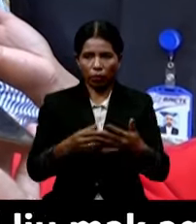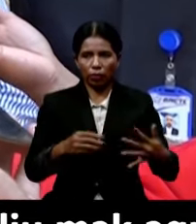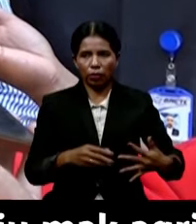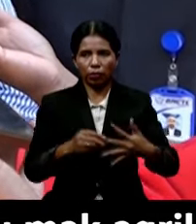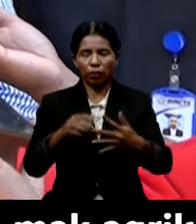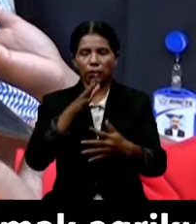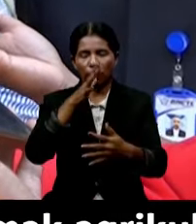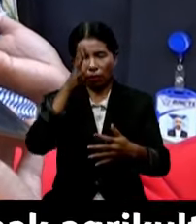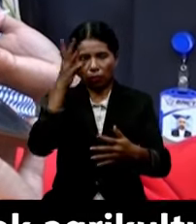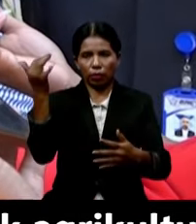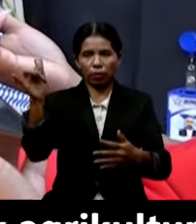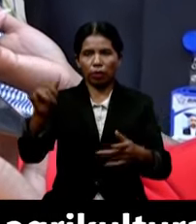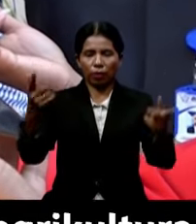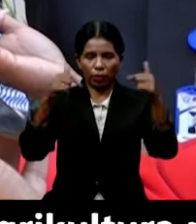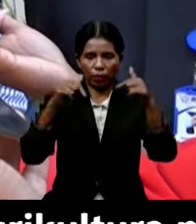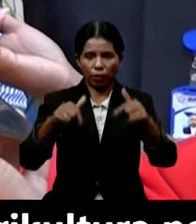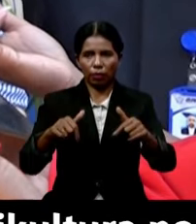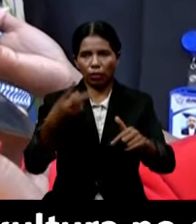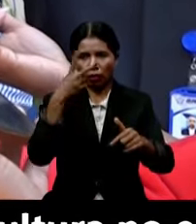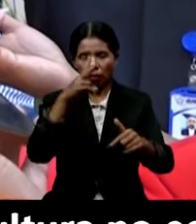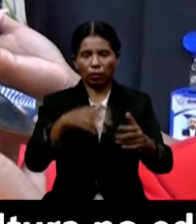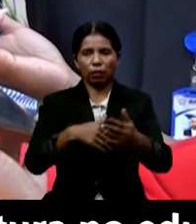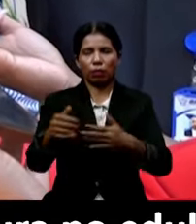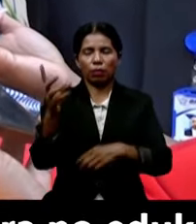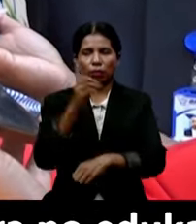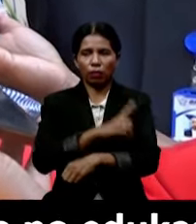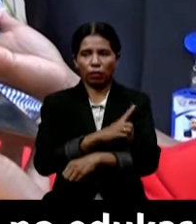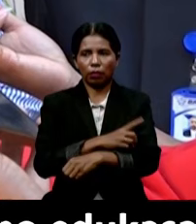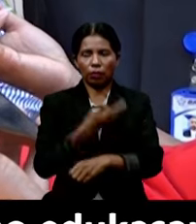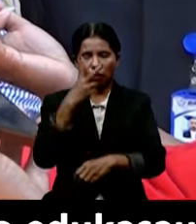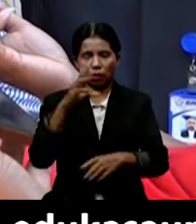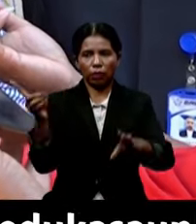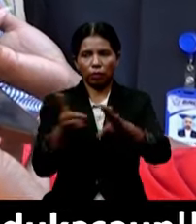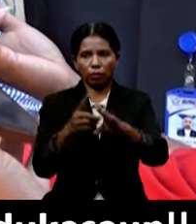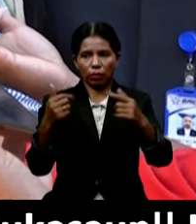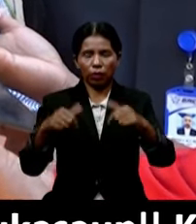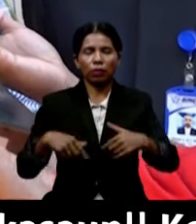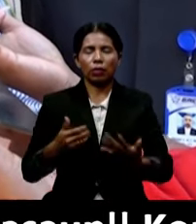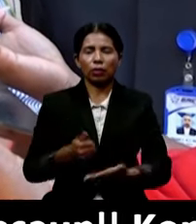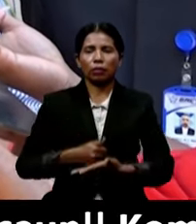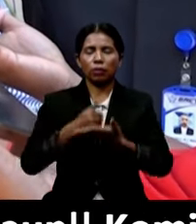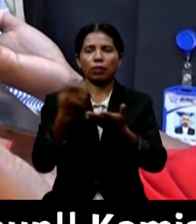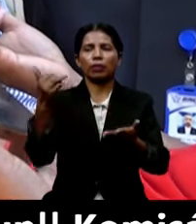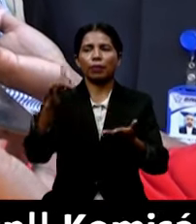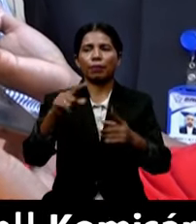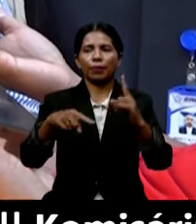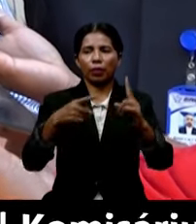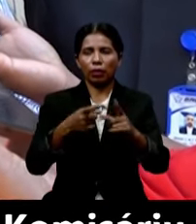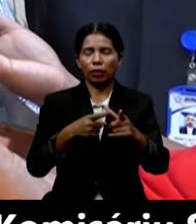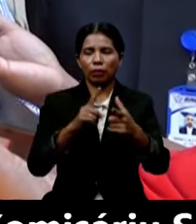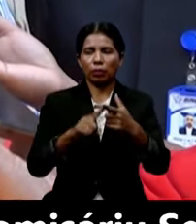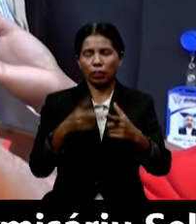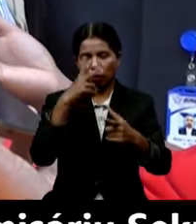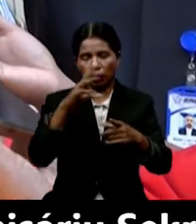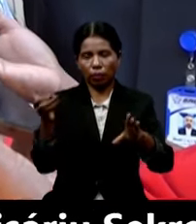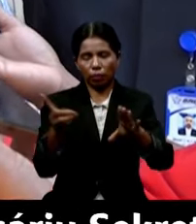na manser mesmo que mais trata da lavara clorloro, mas trata ser nem documento sem nem, ou ainda facilita sira. Se o enhira depois de trata ser